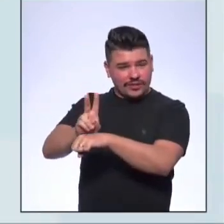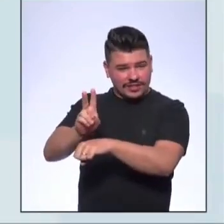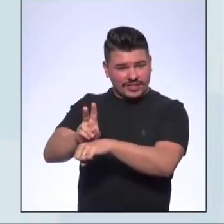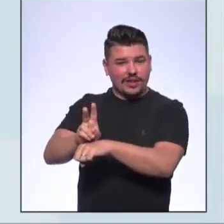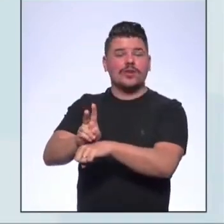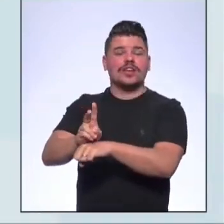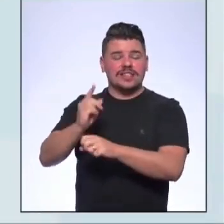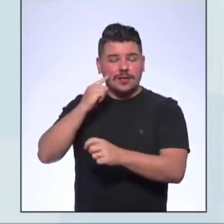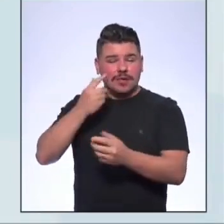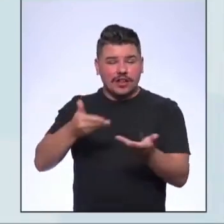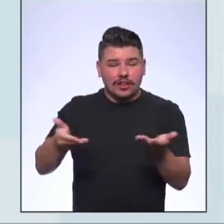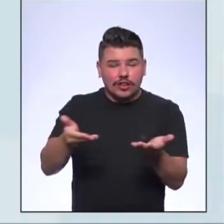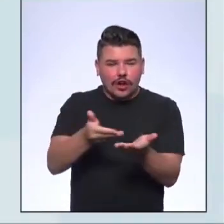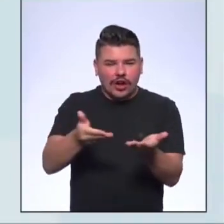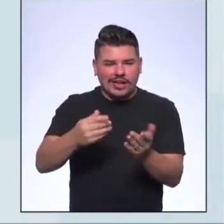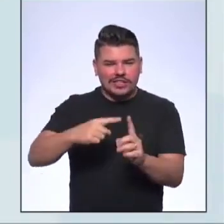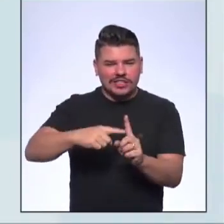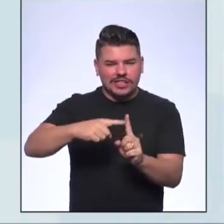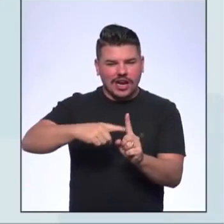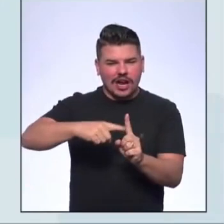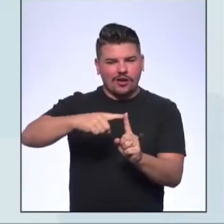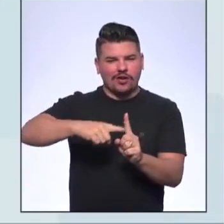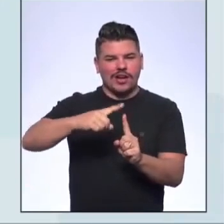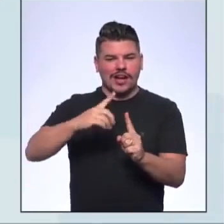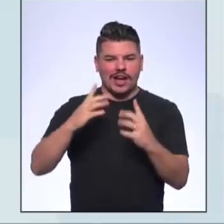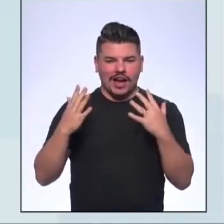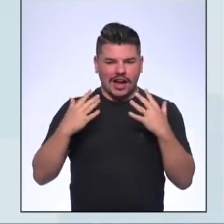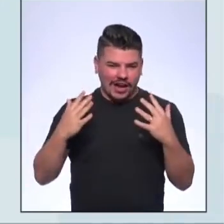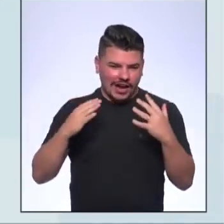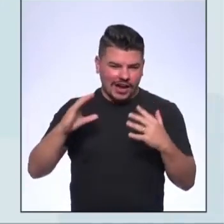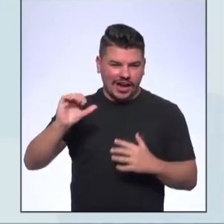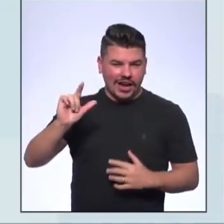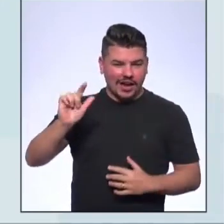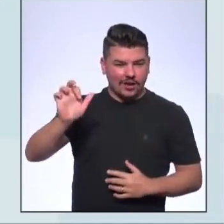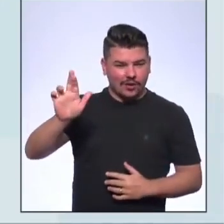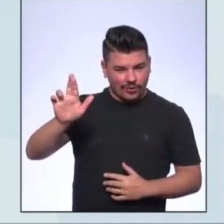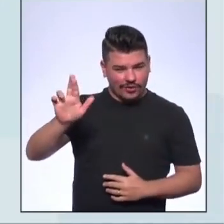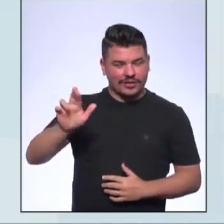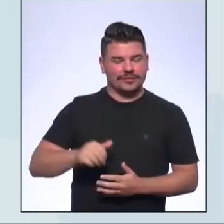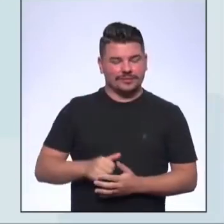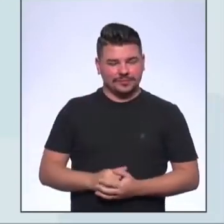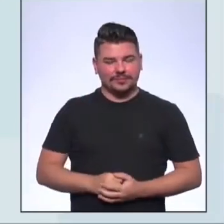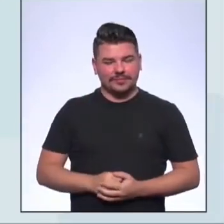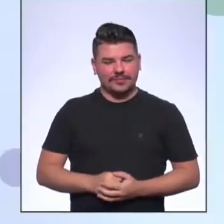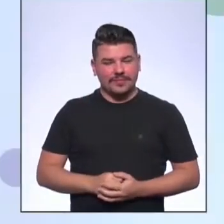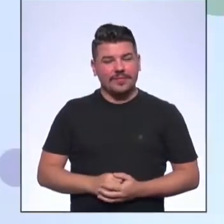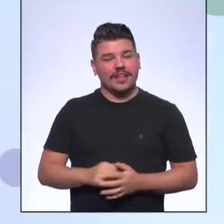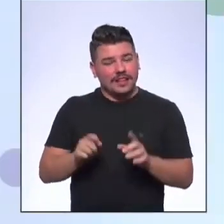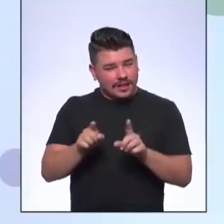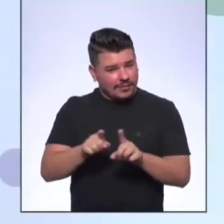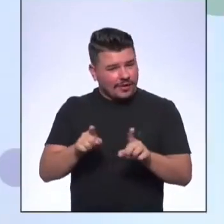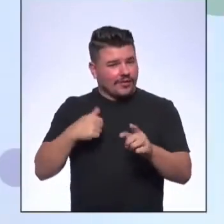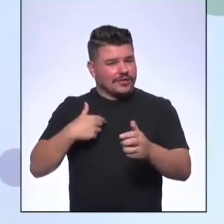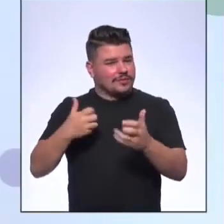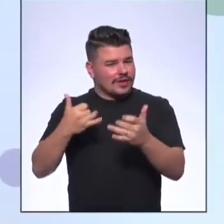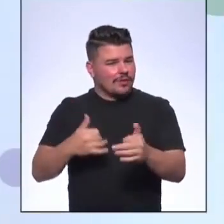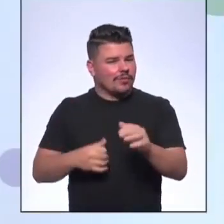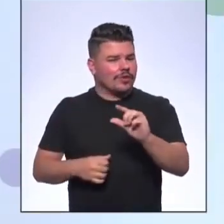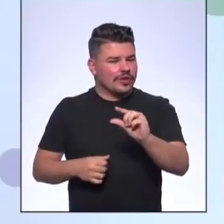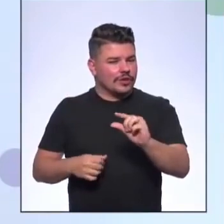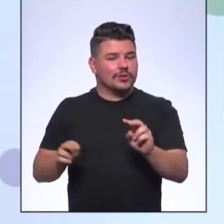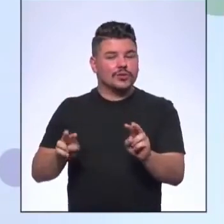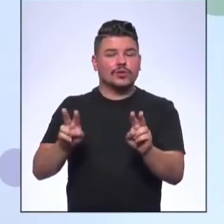de calor, né? Com mudança de estado físico aí. E também vamos começar um pouquinho falar para vocês a questão